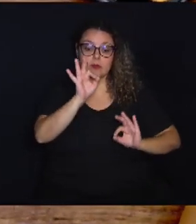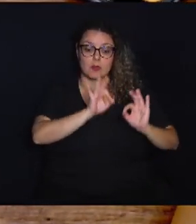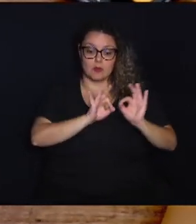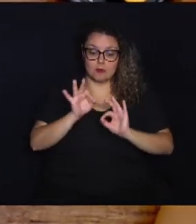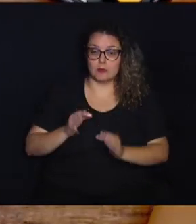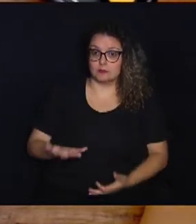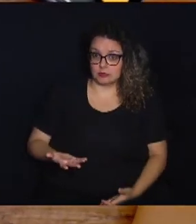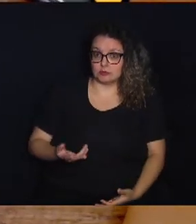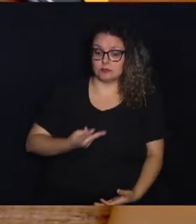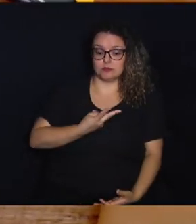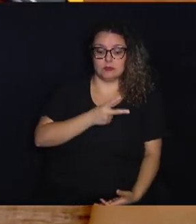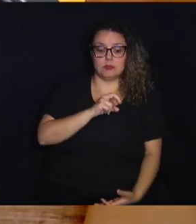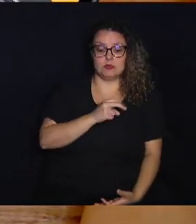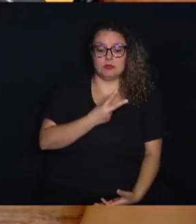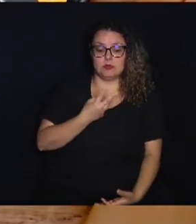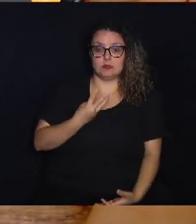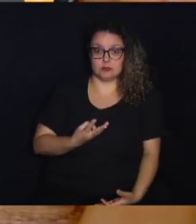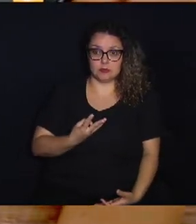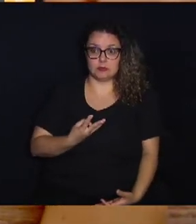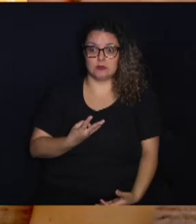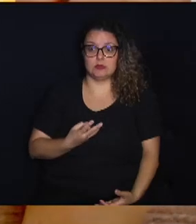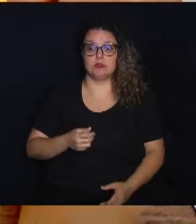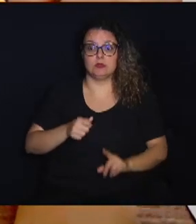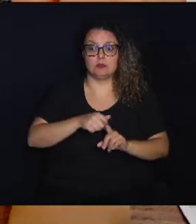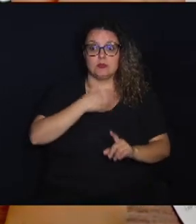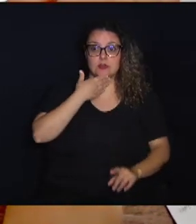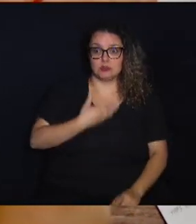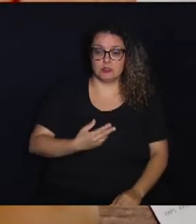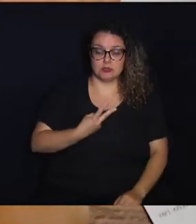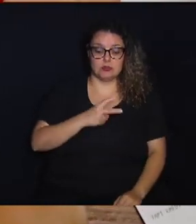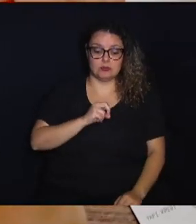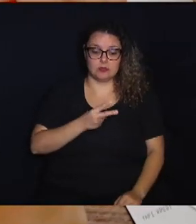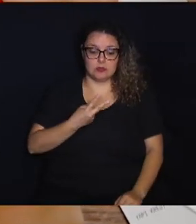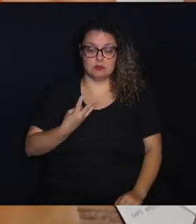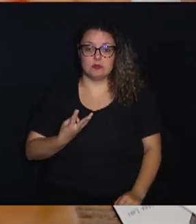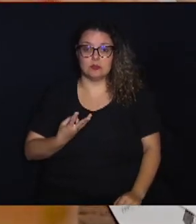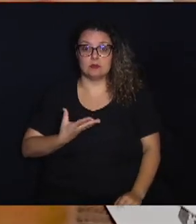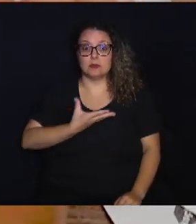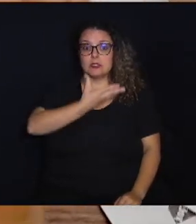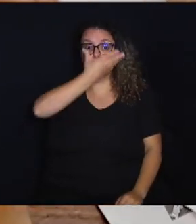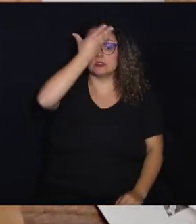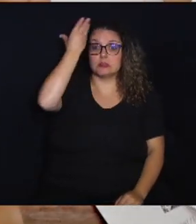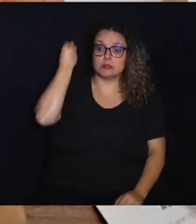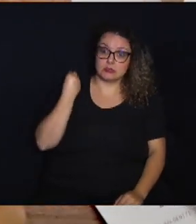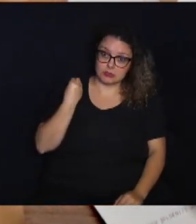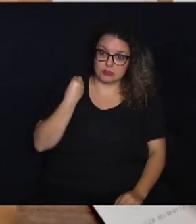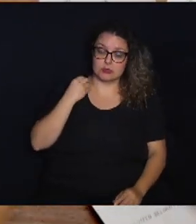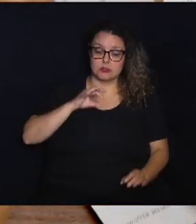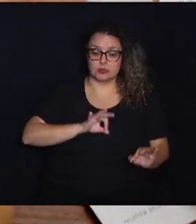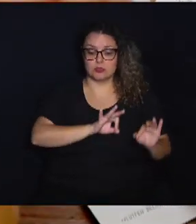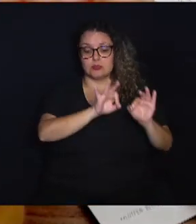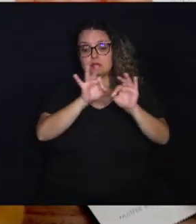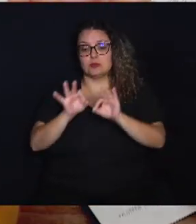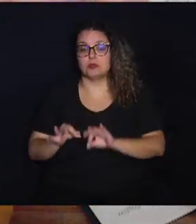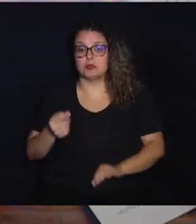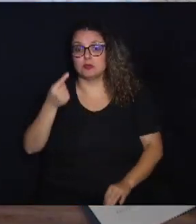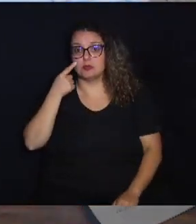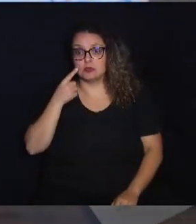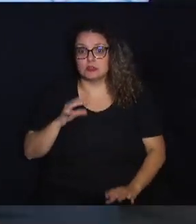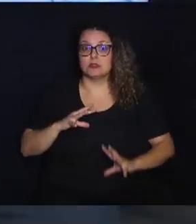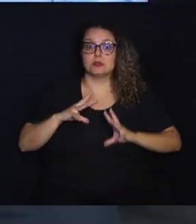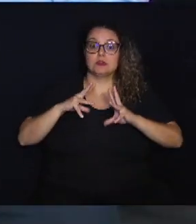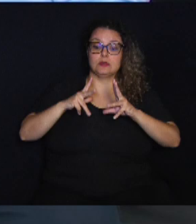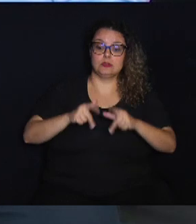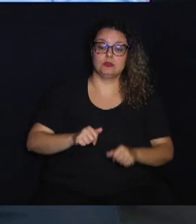em 2023, dezembro de 2023, mas esqueceu de acompanhar e ver se realmente tudo